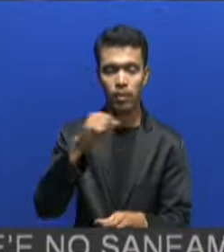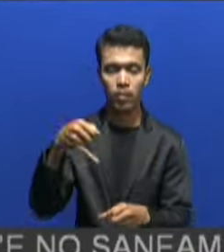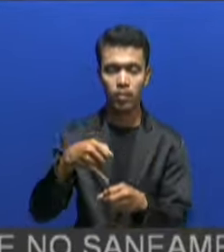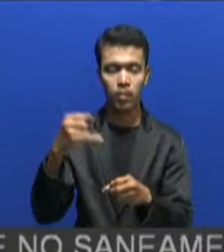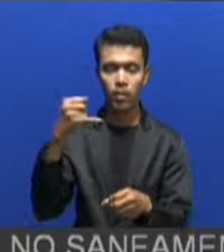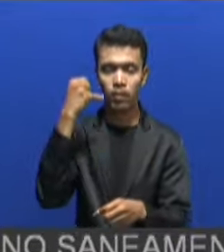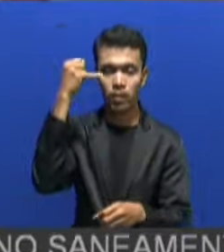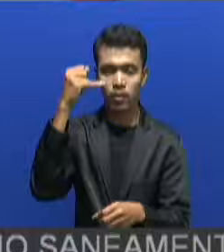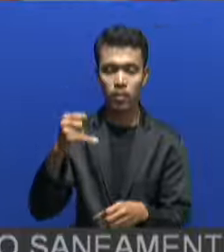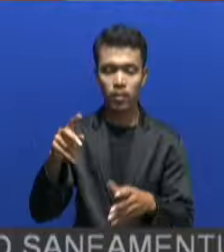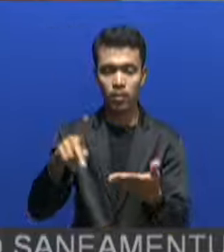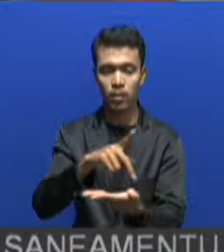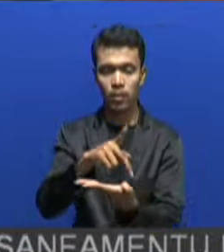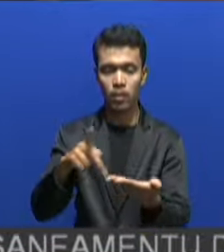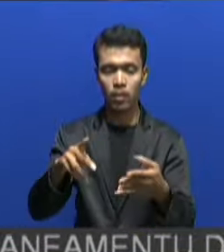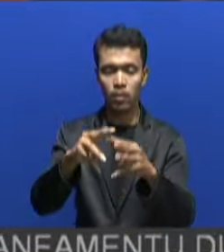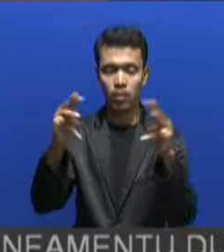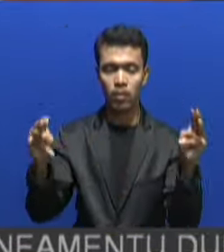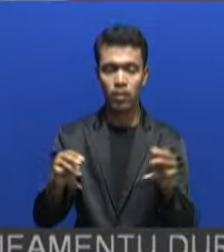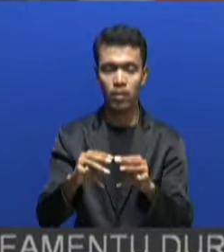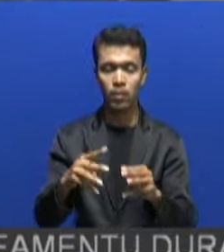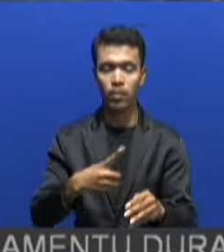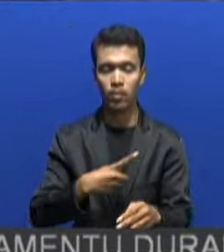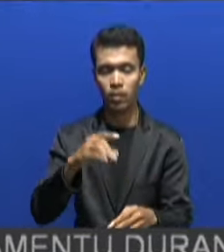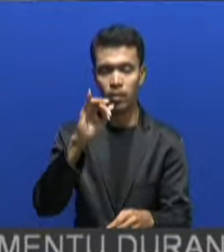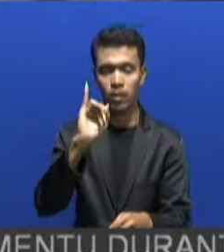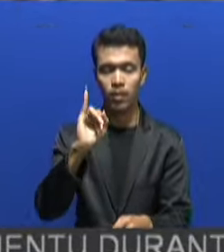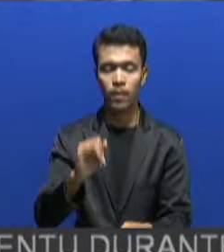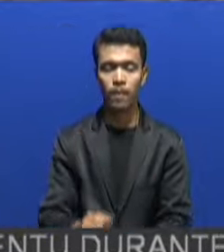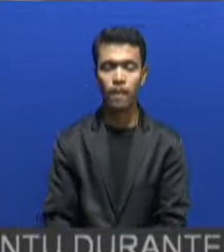investigação criminal município de lei. Juvenal da Silva ba RTTL.